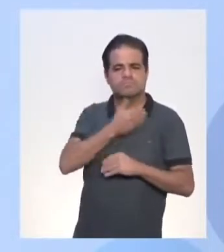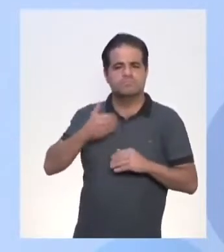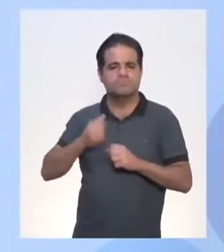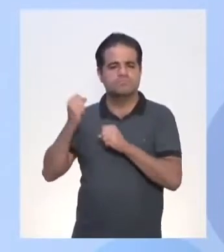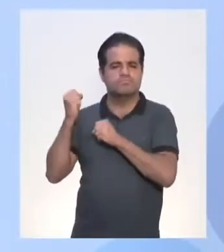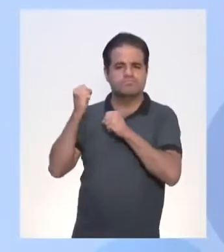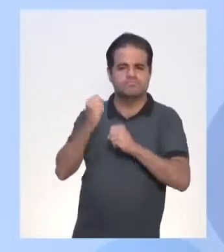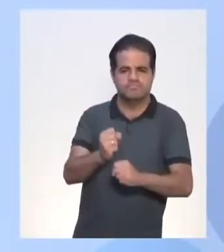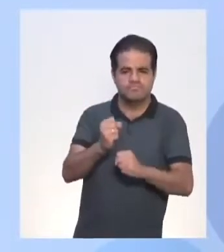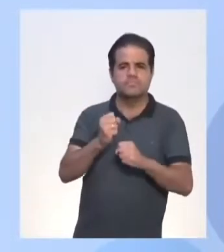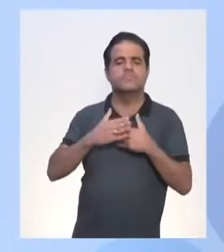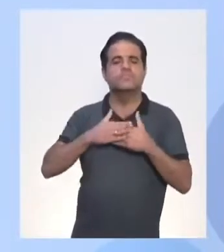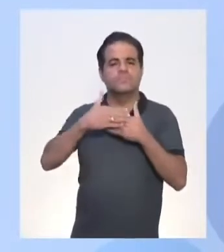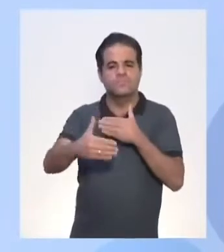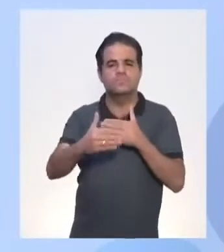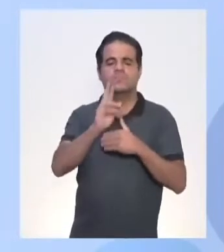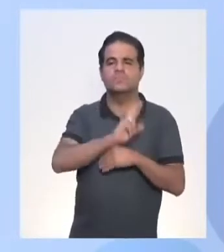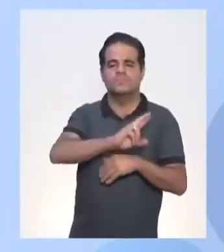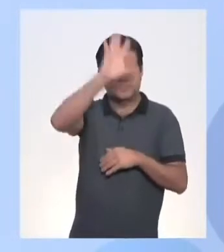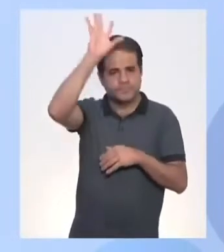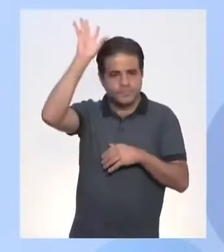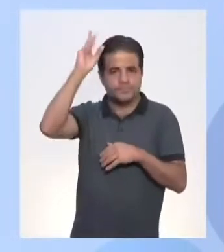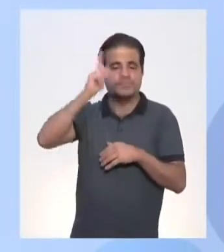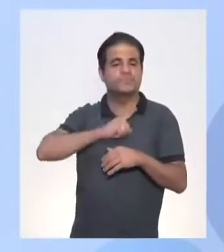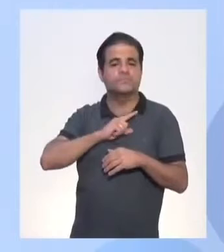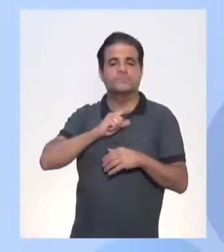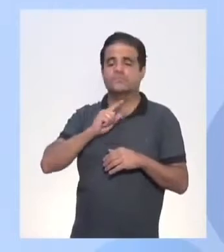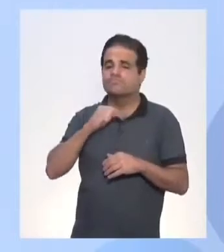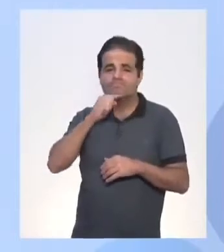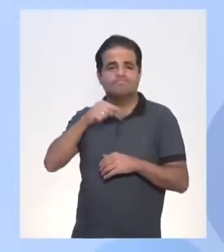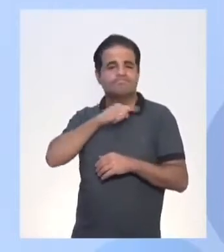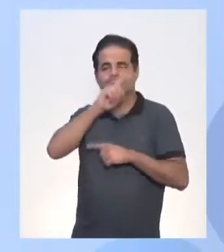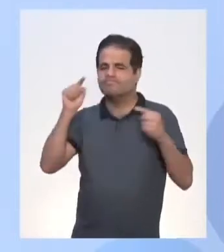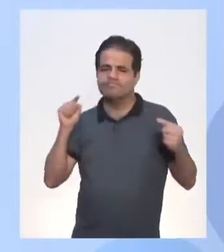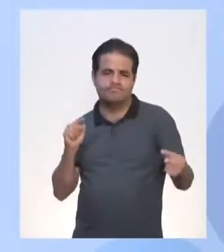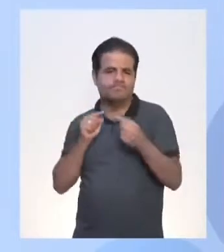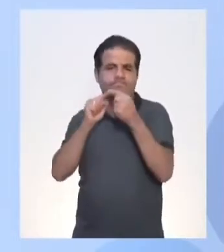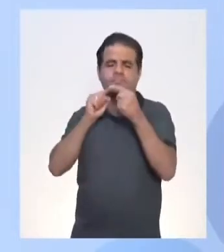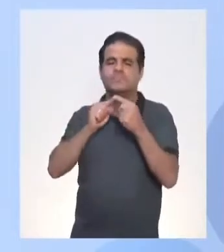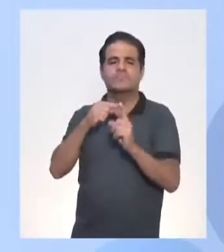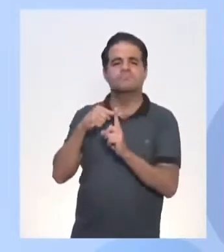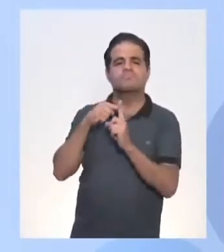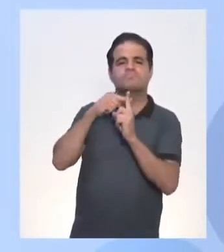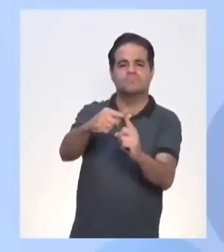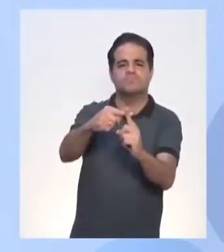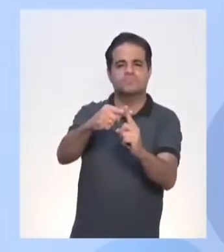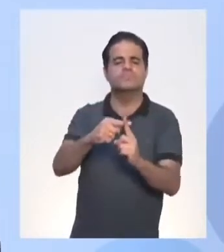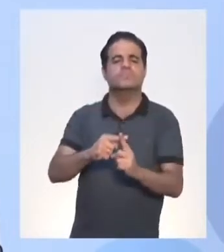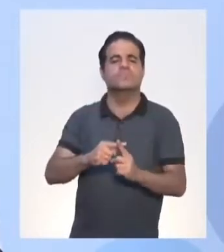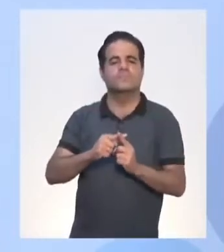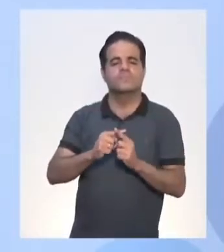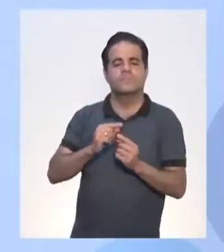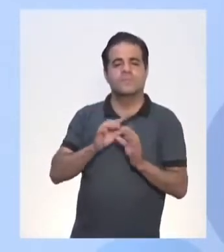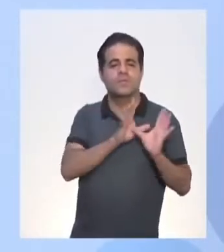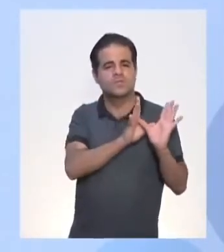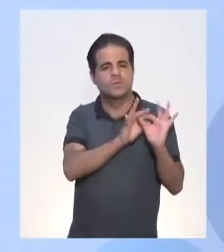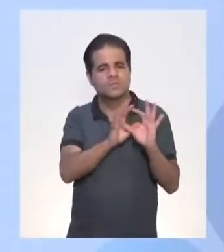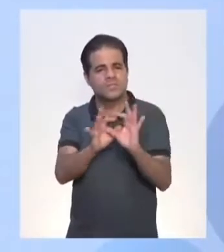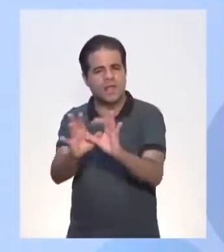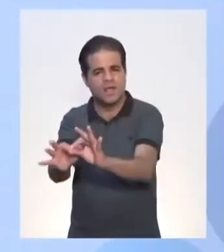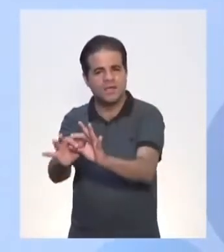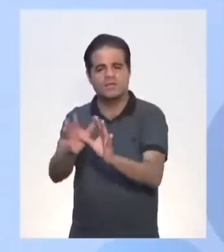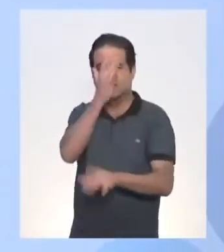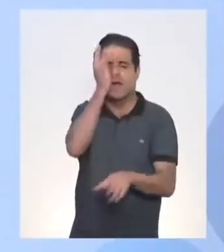Portanto, a República ela não atingiu positivamente, dentro desse contexto,